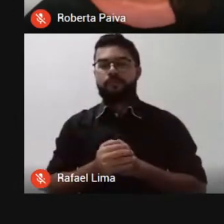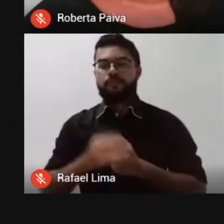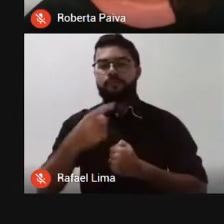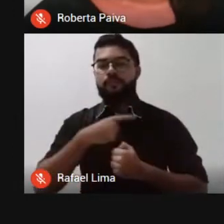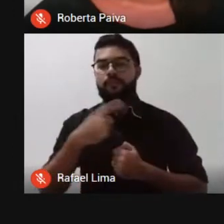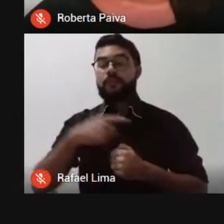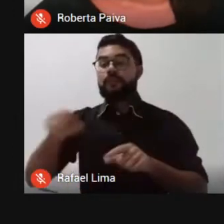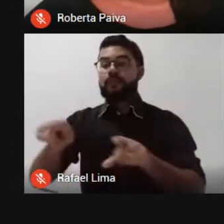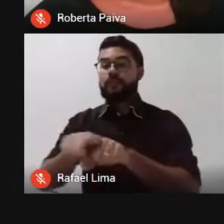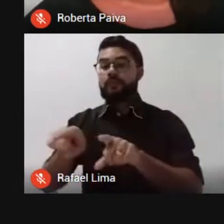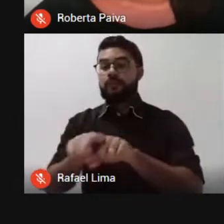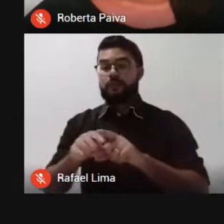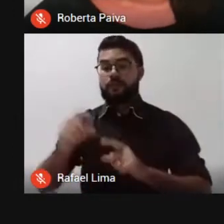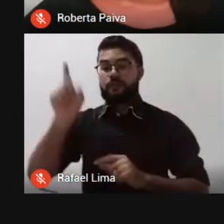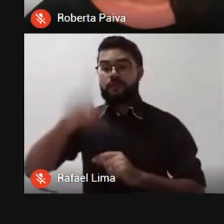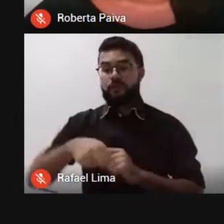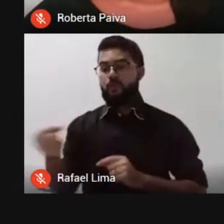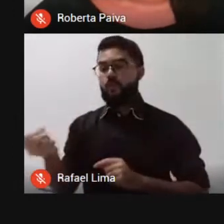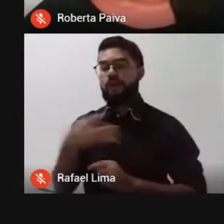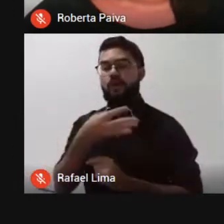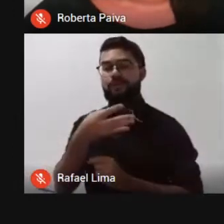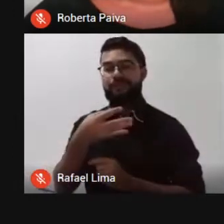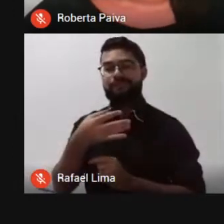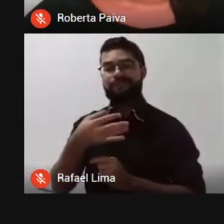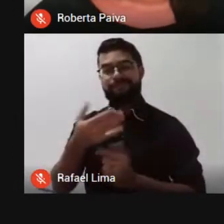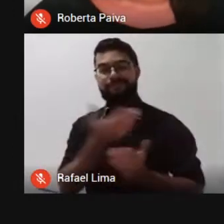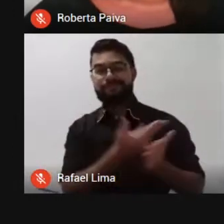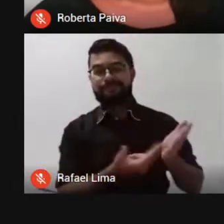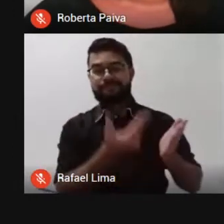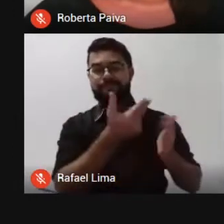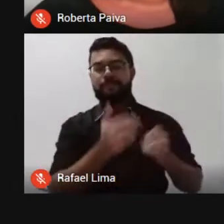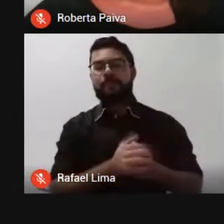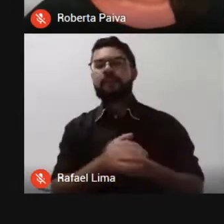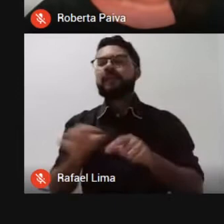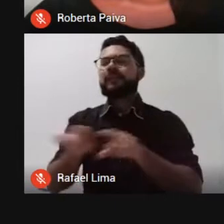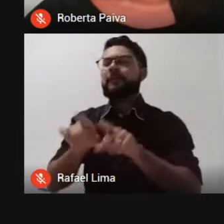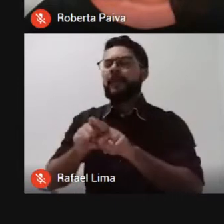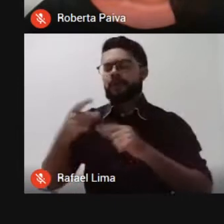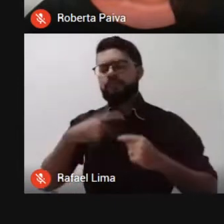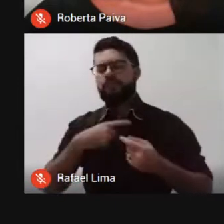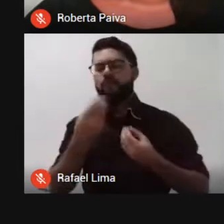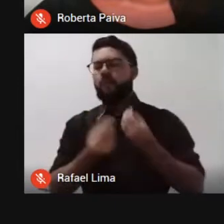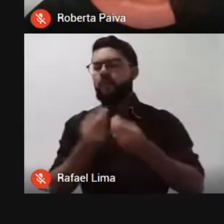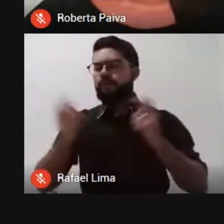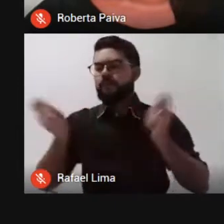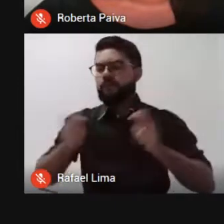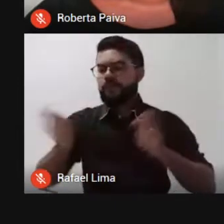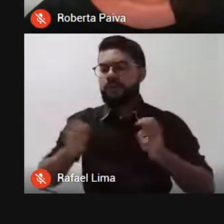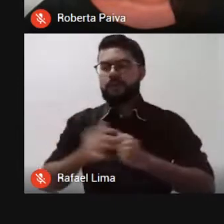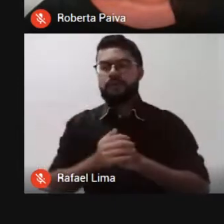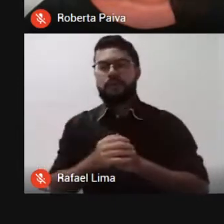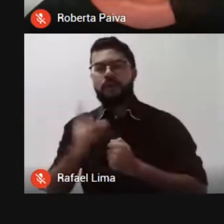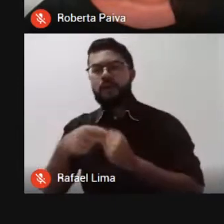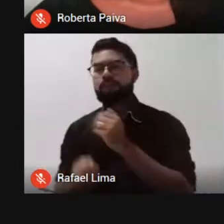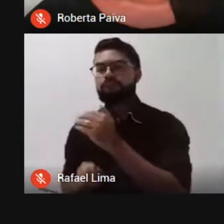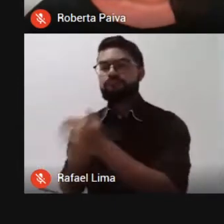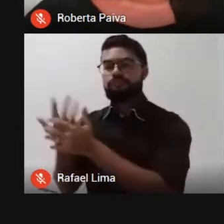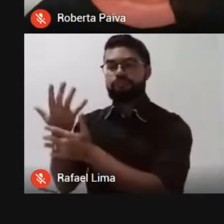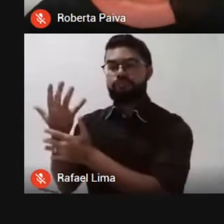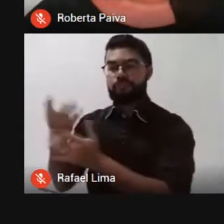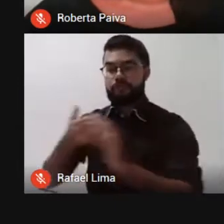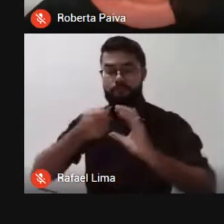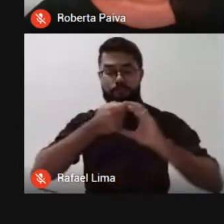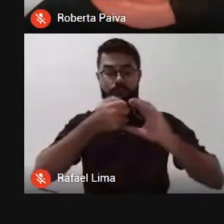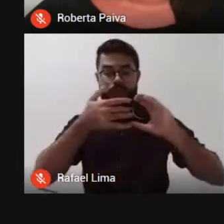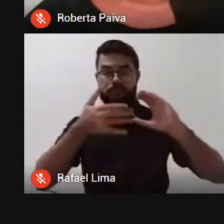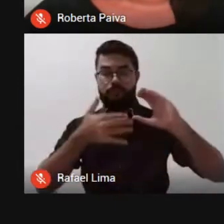e já tem uma nova geometria. Eu tenho também a possibilidade, né, dentro dessa família que foi criada, de mudar as características a partir do